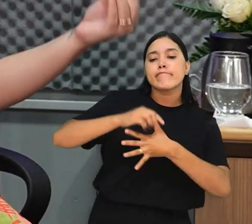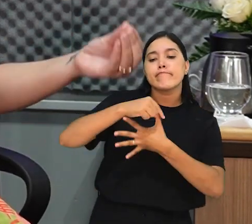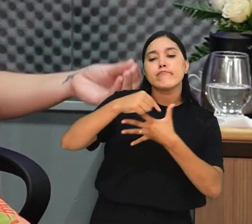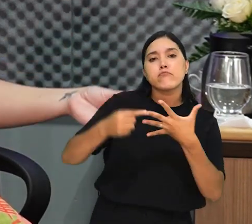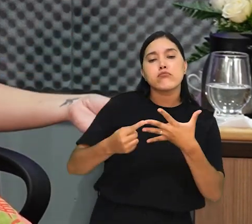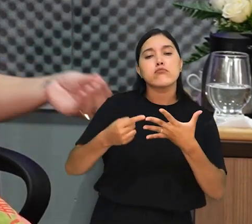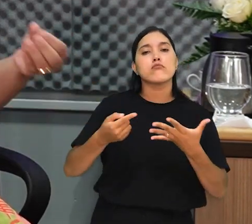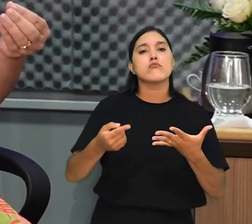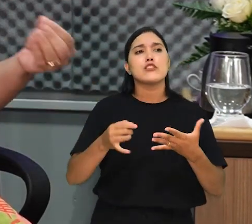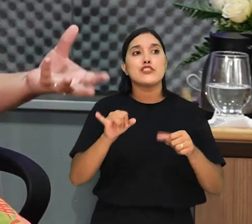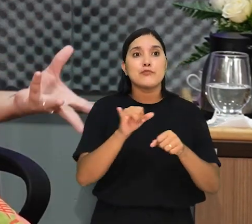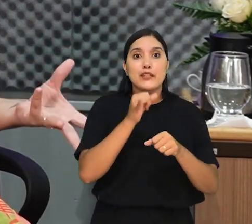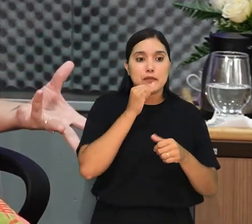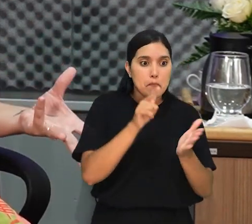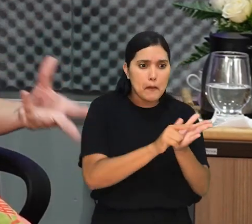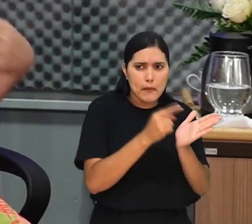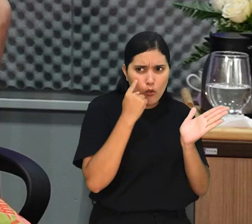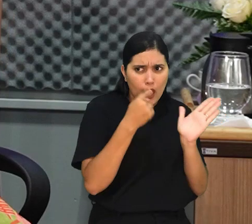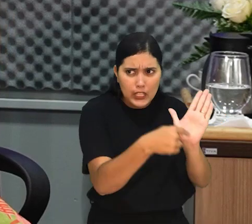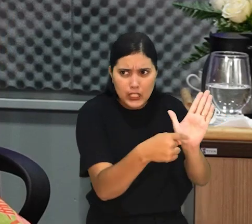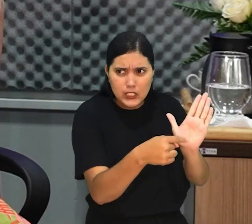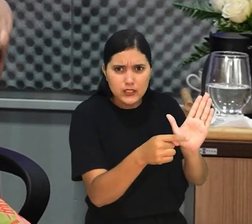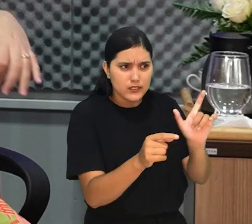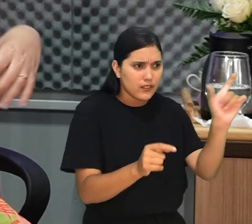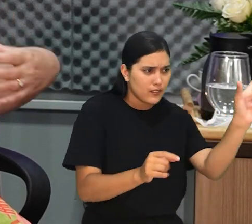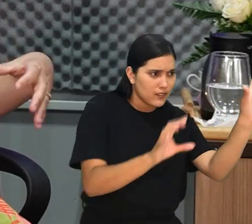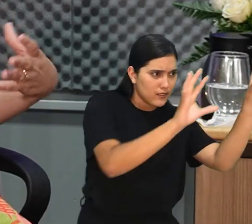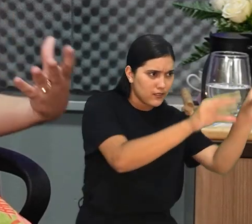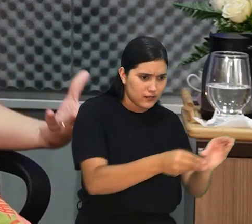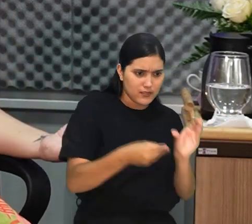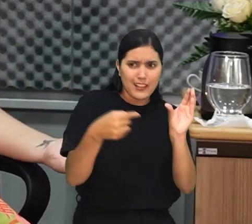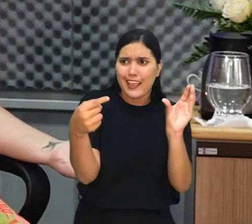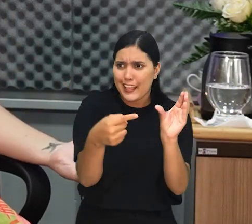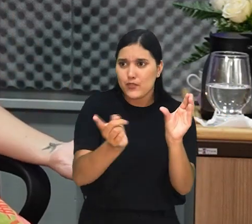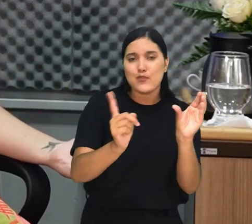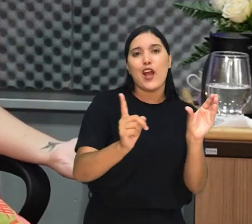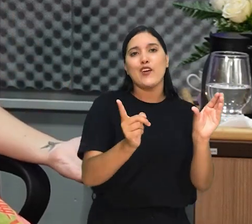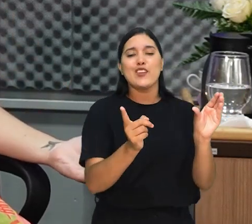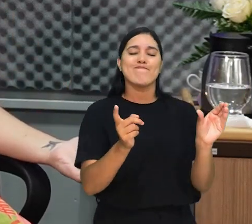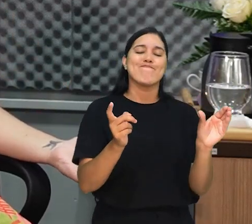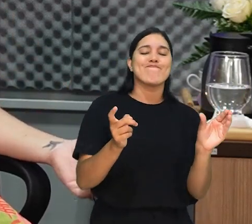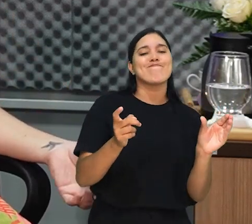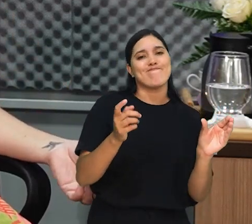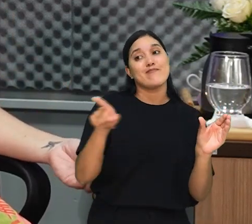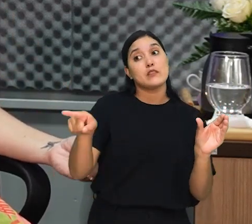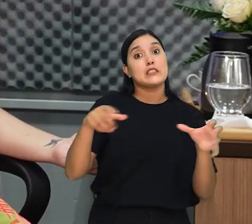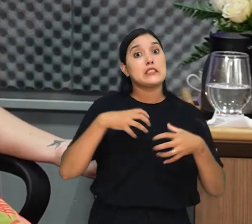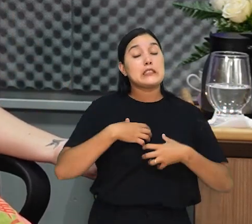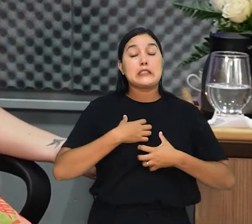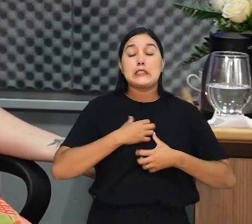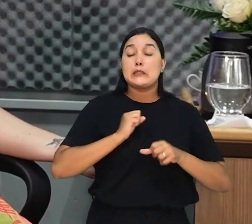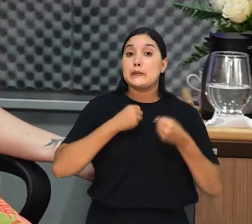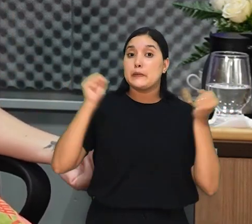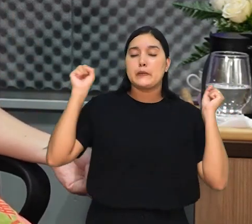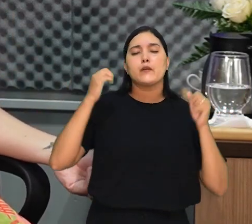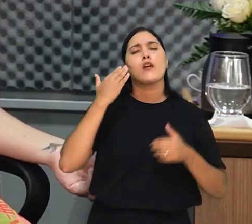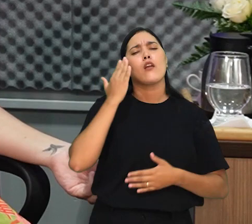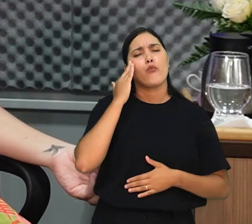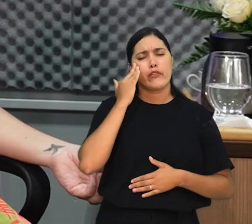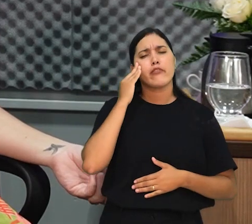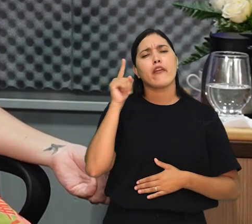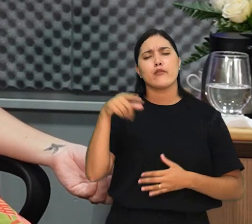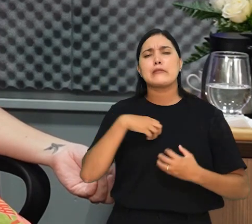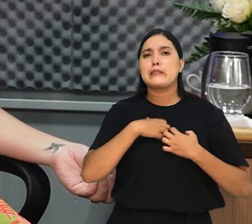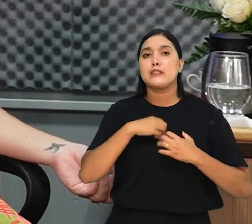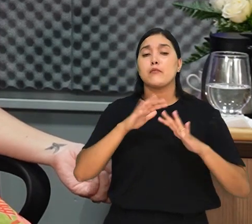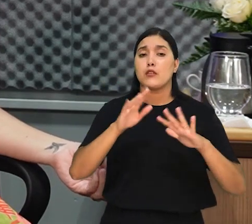mostra isso, mostra aquilo para ver se é aquilo que ele quer ou não, mas acaba sendo estressante para ele, né? Eu entendo completamente